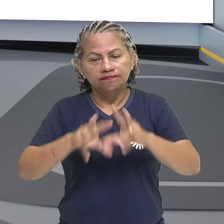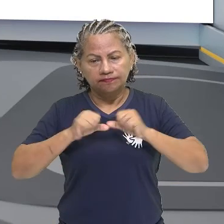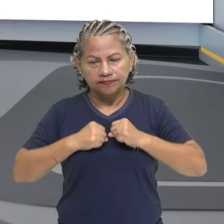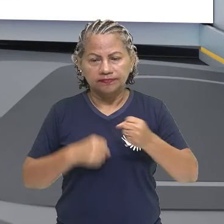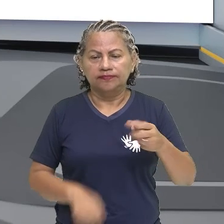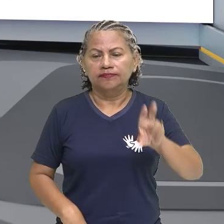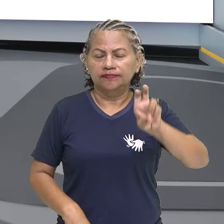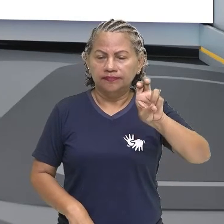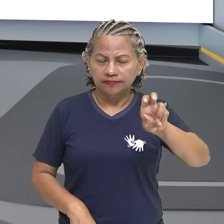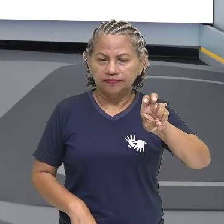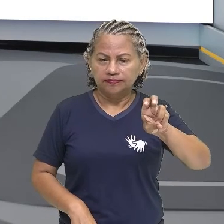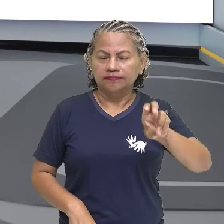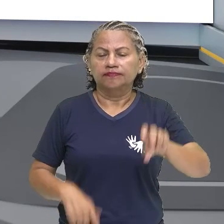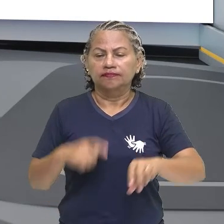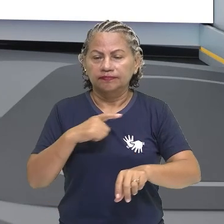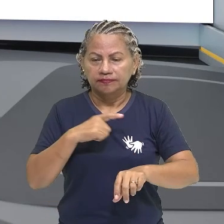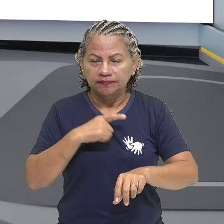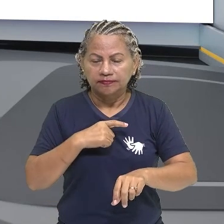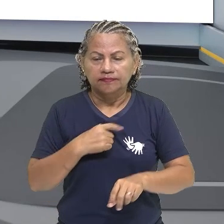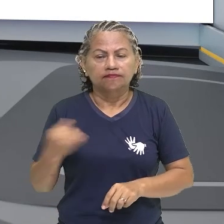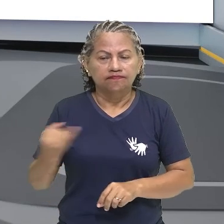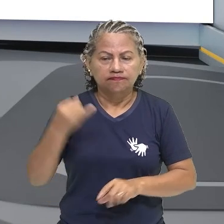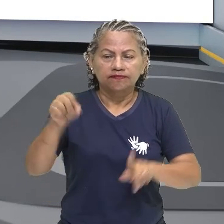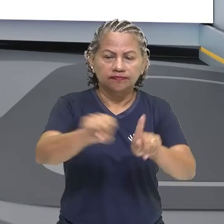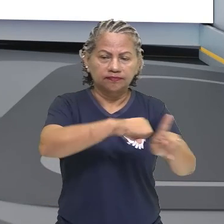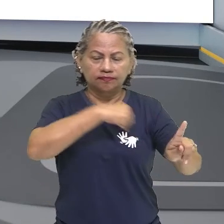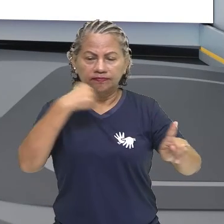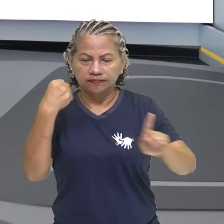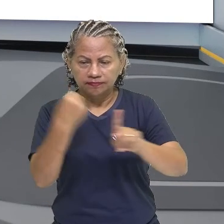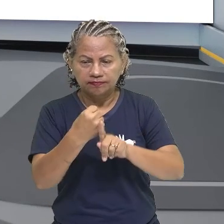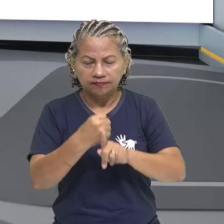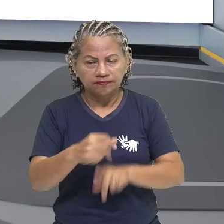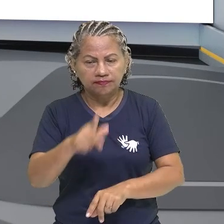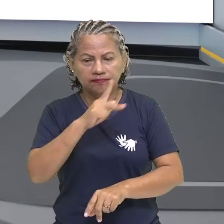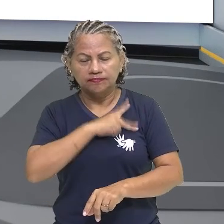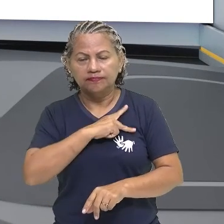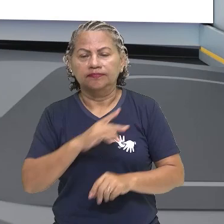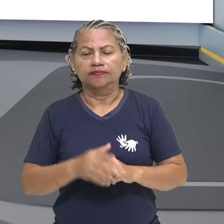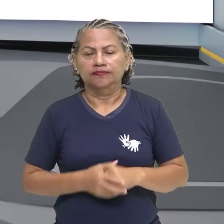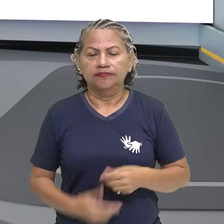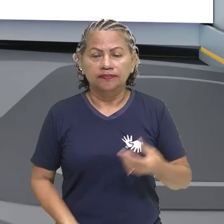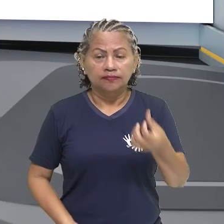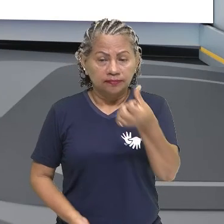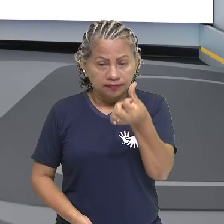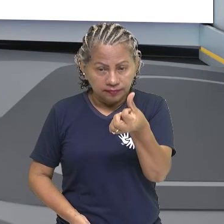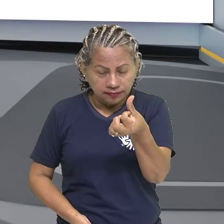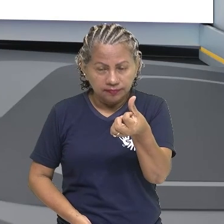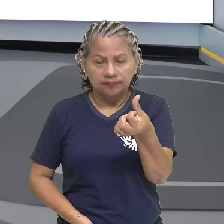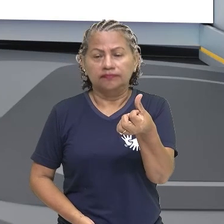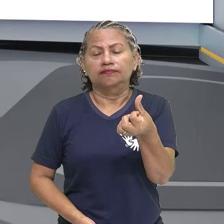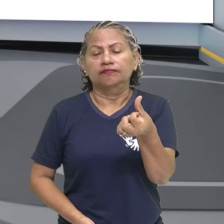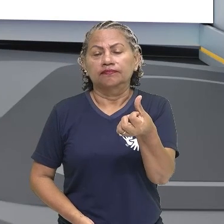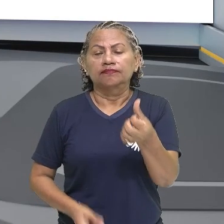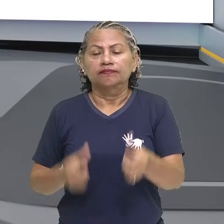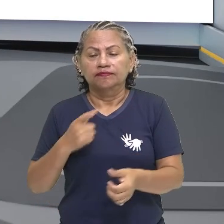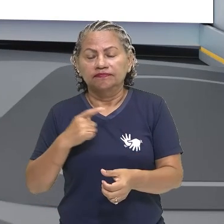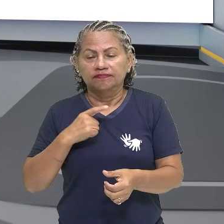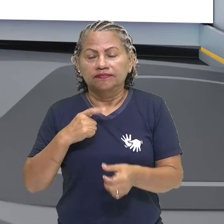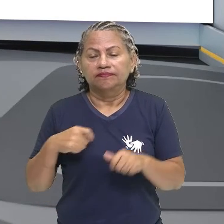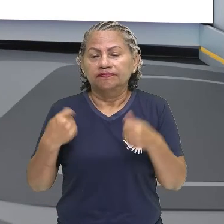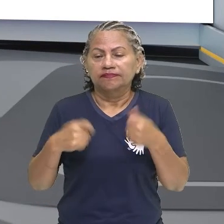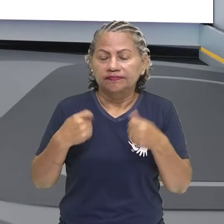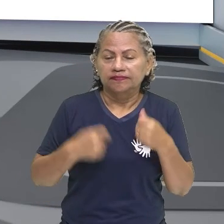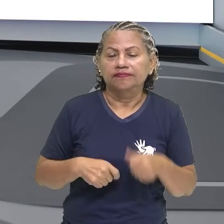5. Influência social e pertencimento. 6. Escassez e